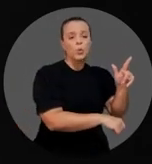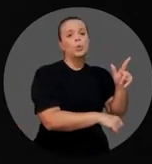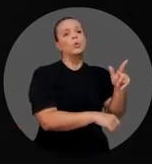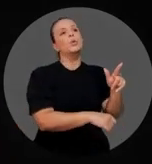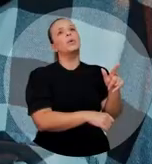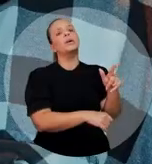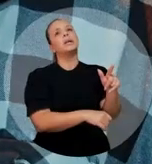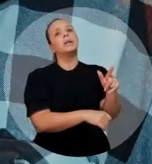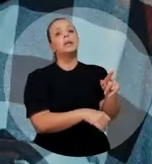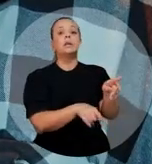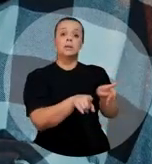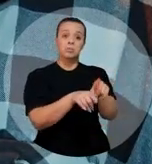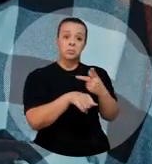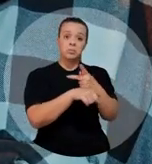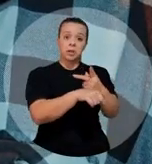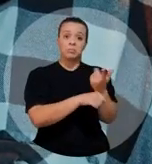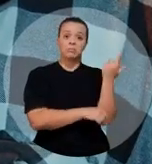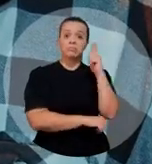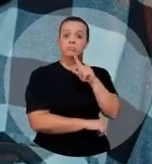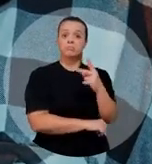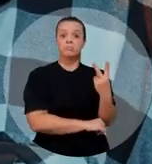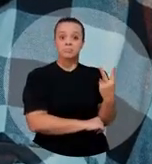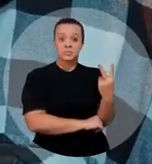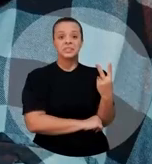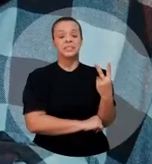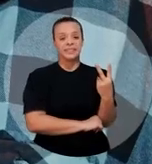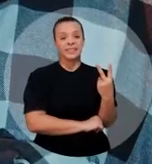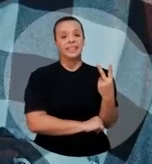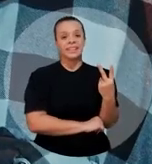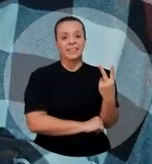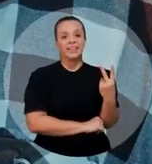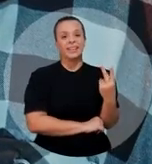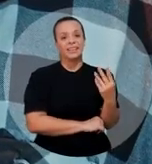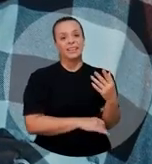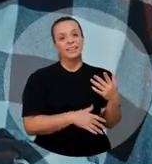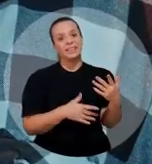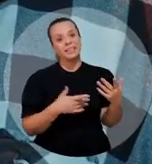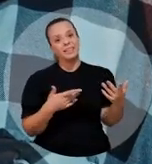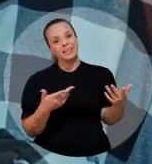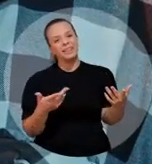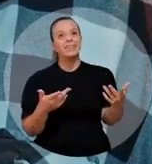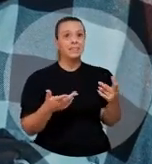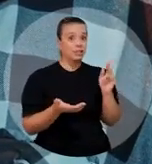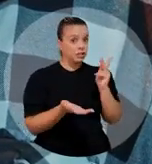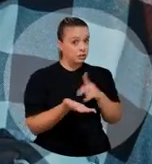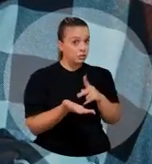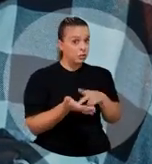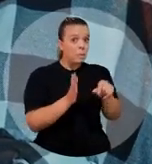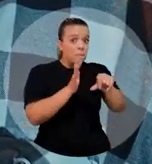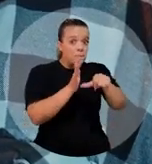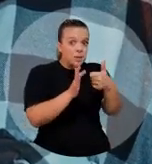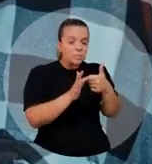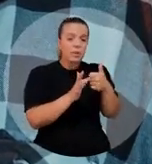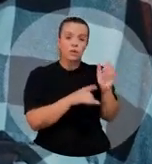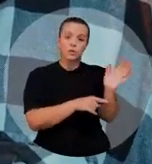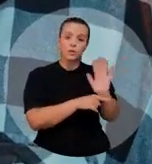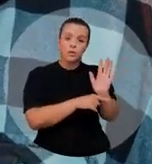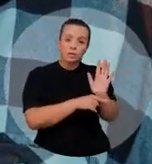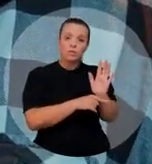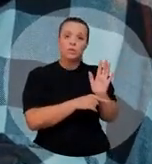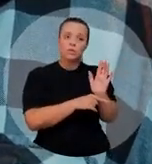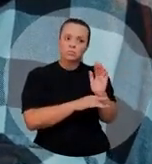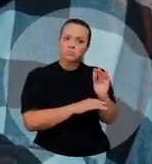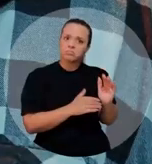internacionais. E ganhou 2 prêmios. Então, assim, de fato, pro primeiro